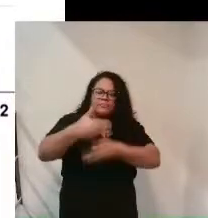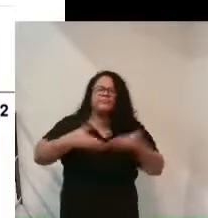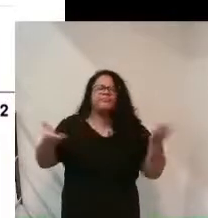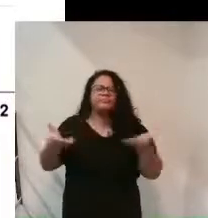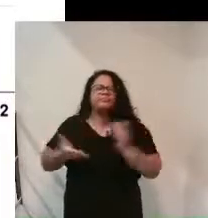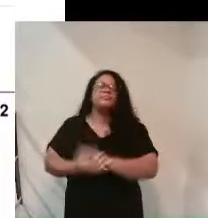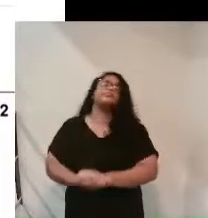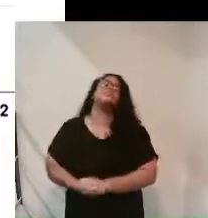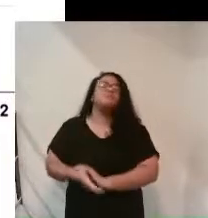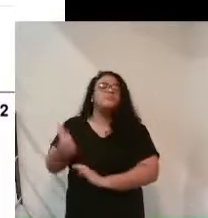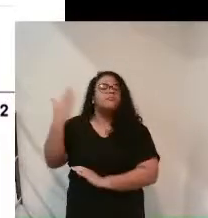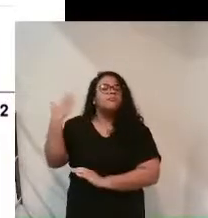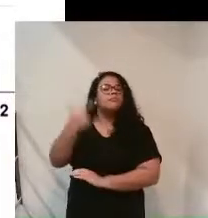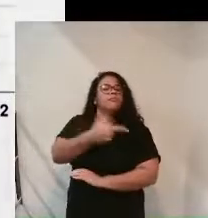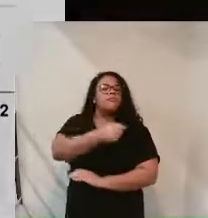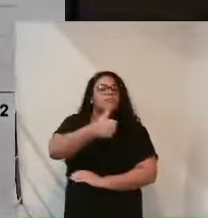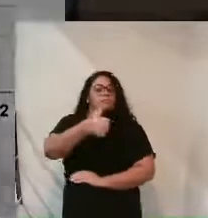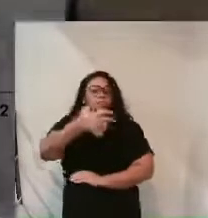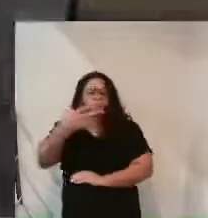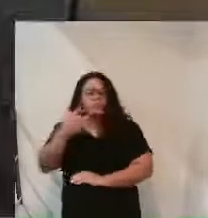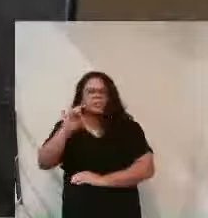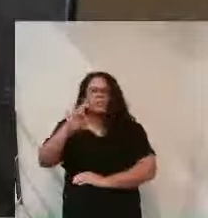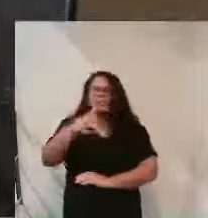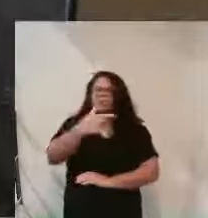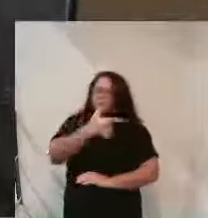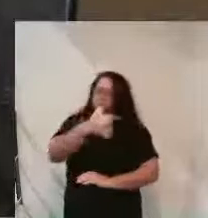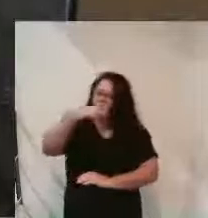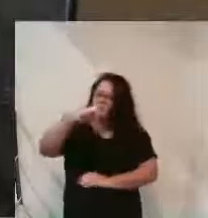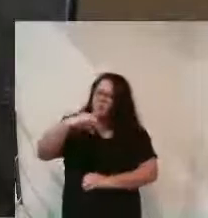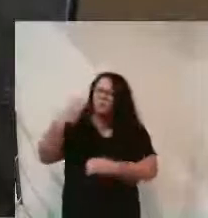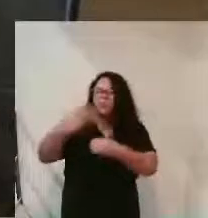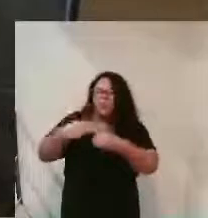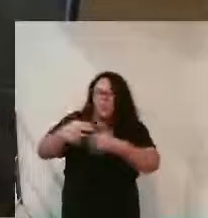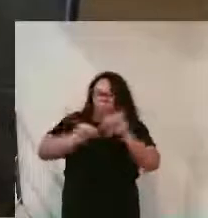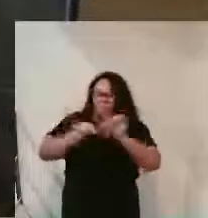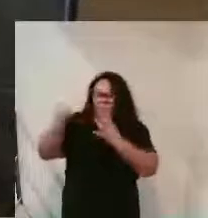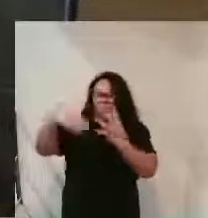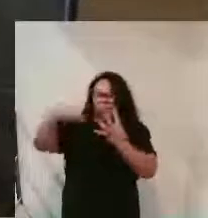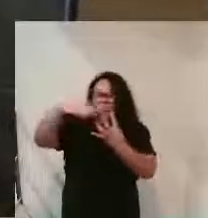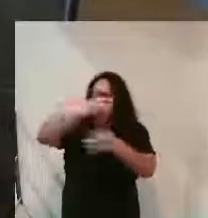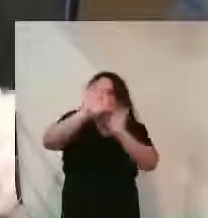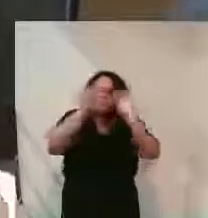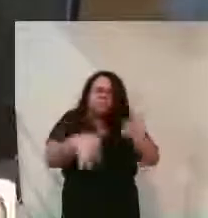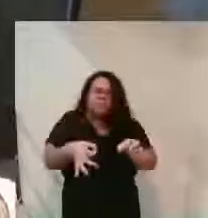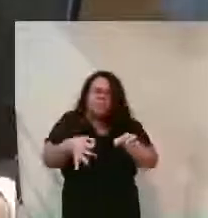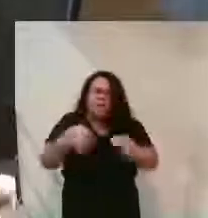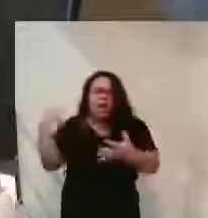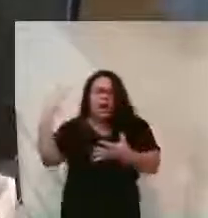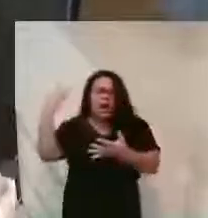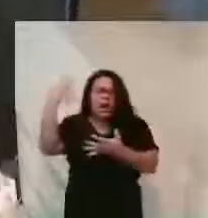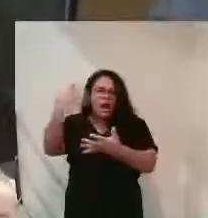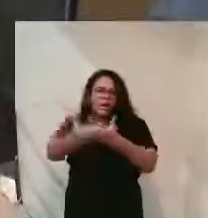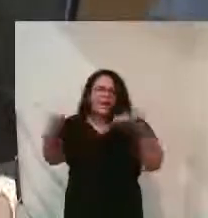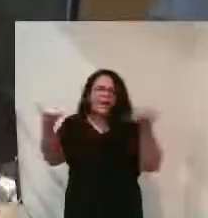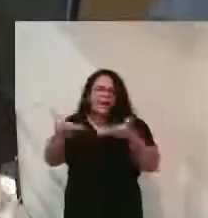municípios encaminhavam. Hoje, né, 173 municípios. Vejo a diferença, né,